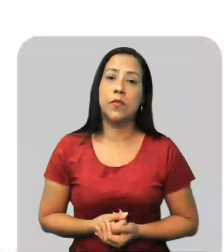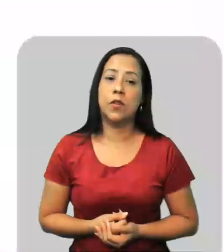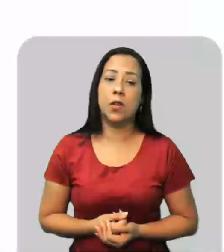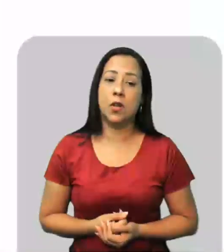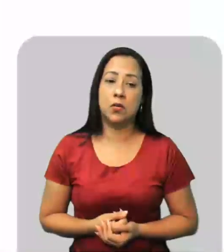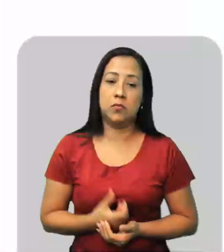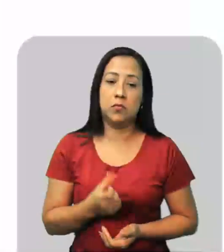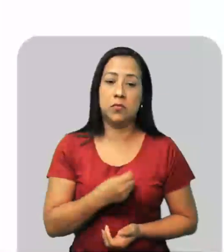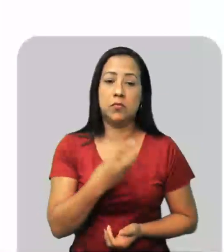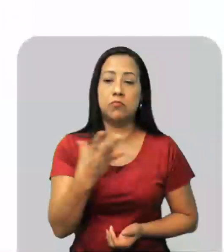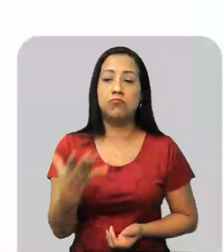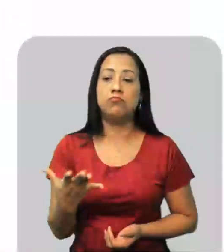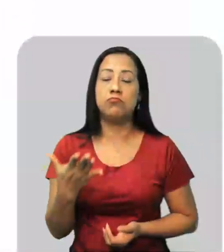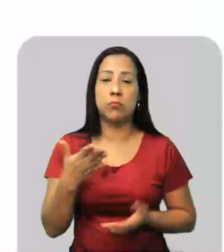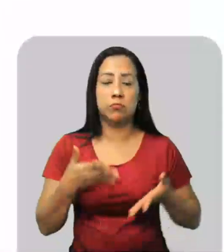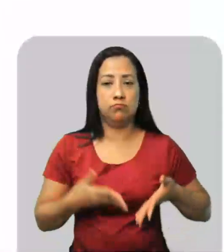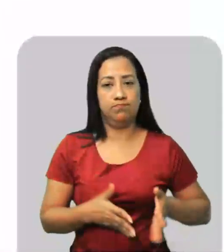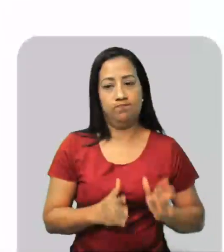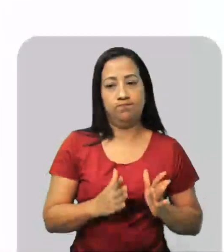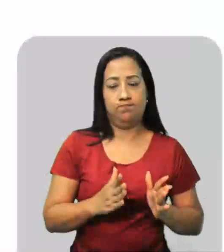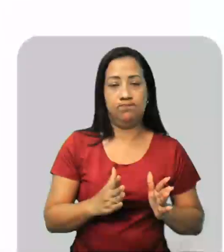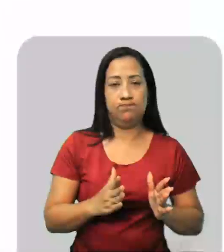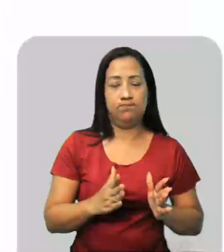Taxa de mortalidade infantil.